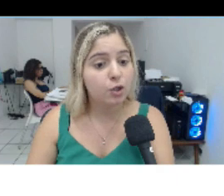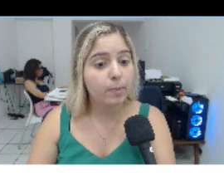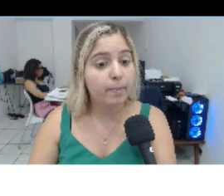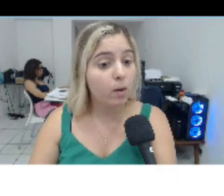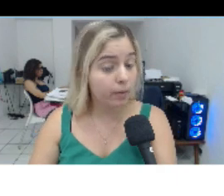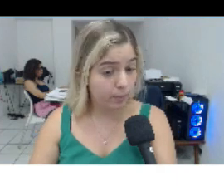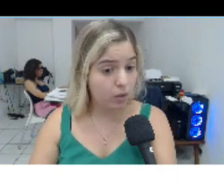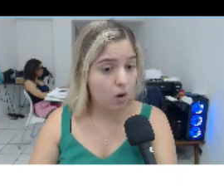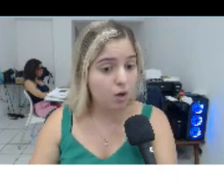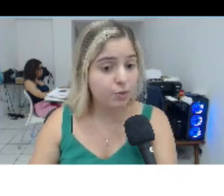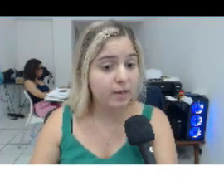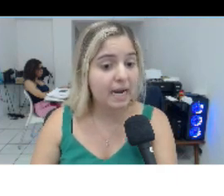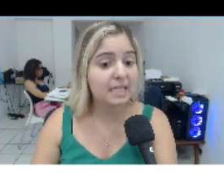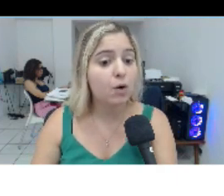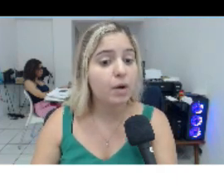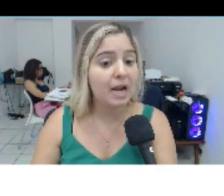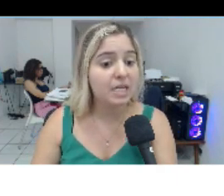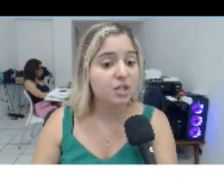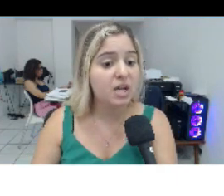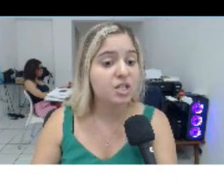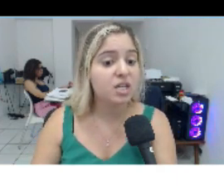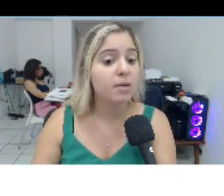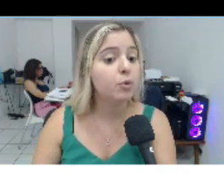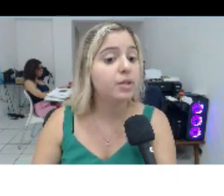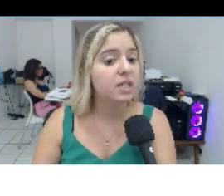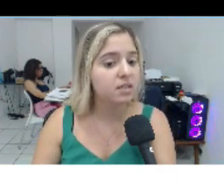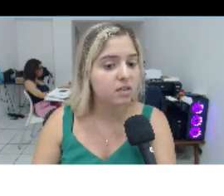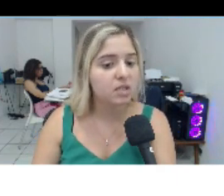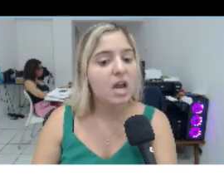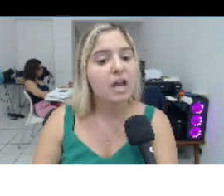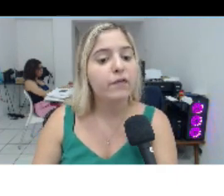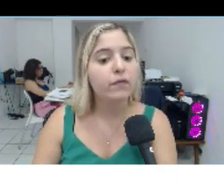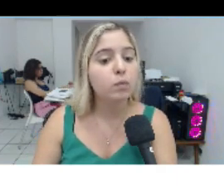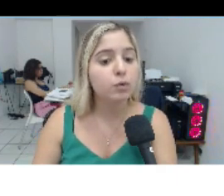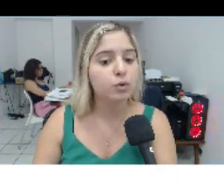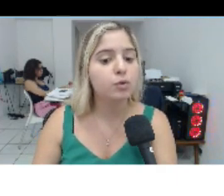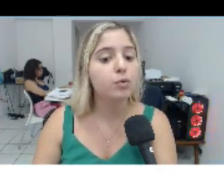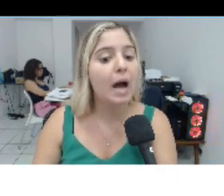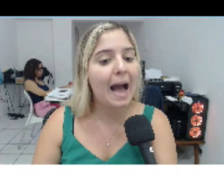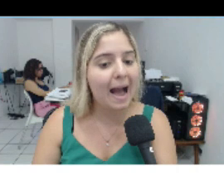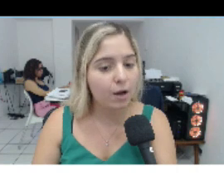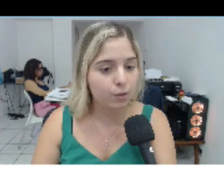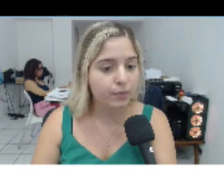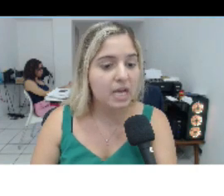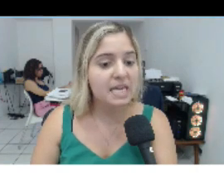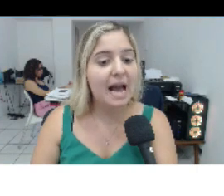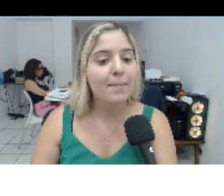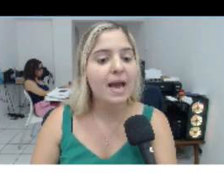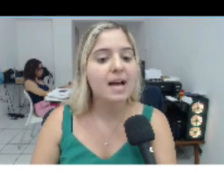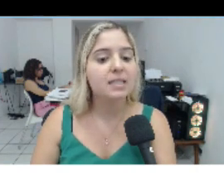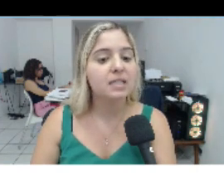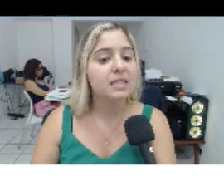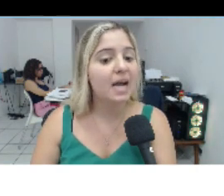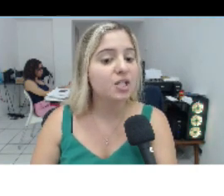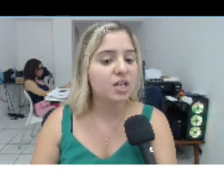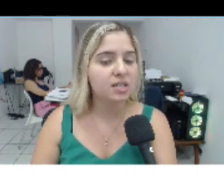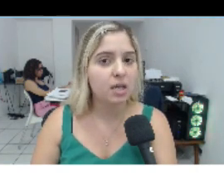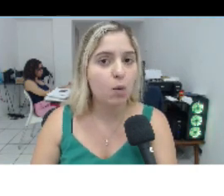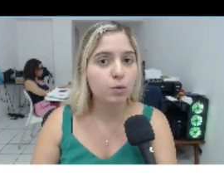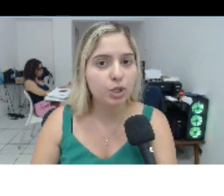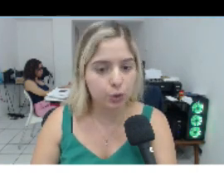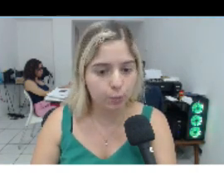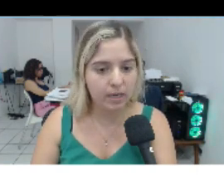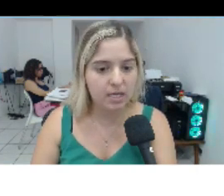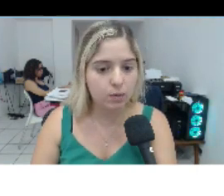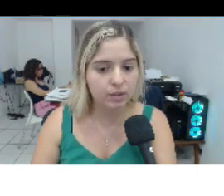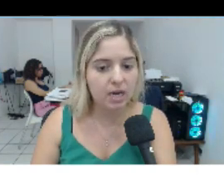últimas sobre boicote, bancada ruralista rejeita mudanças em fundos do agro e ameaça